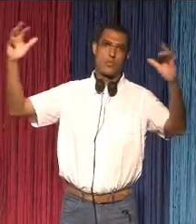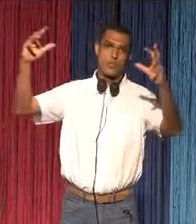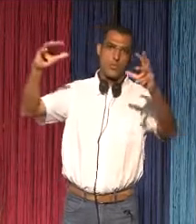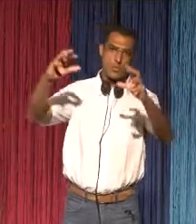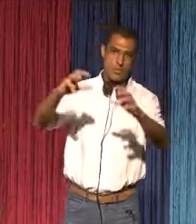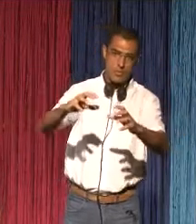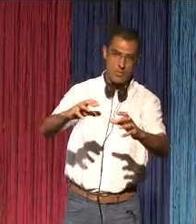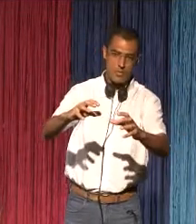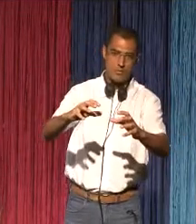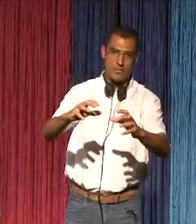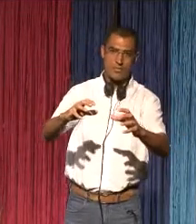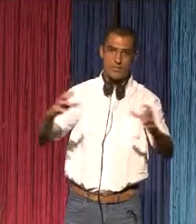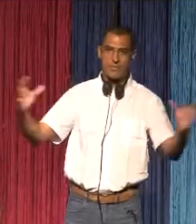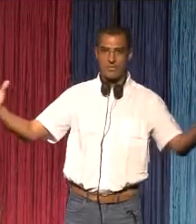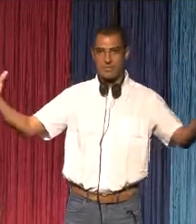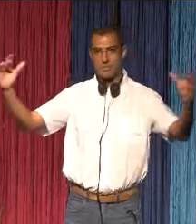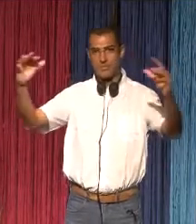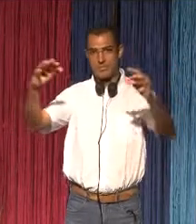púcaro de vinho